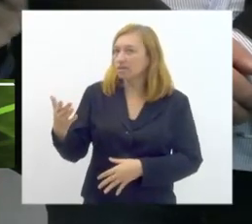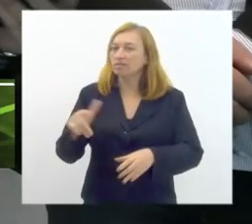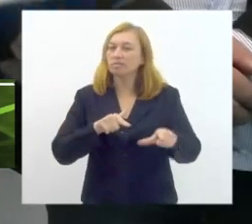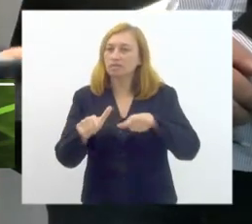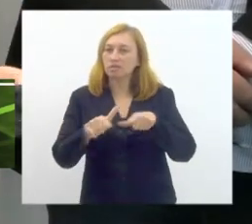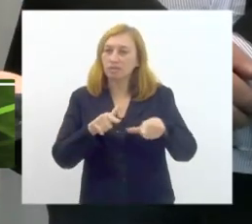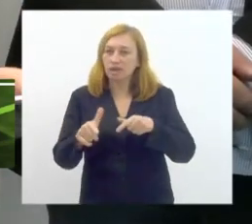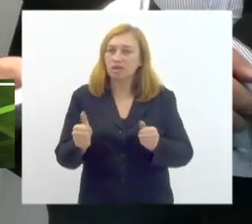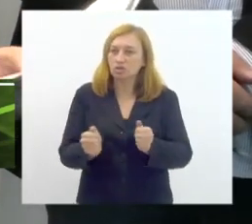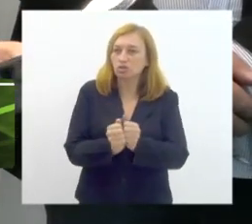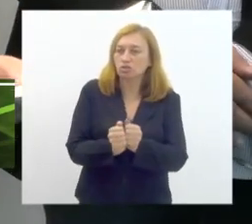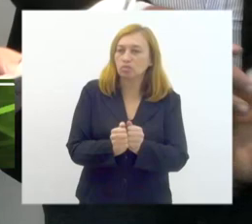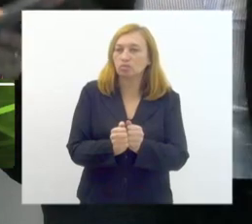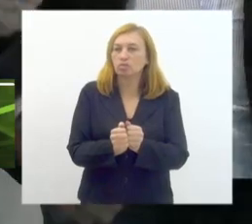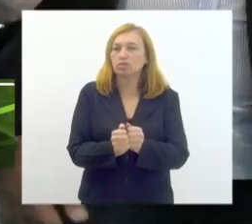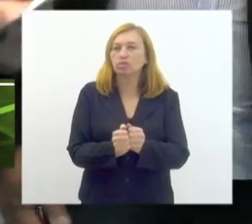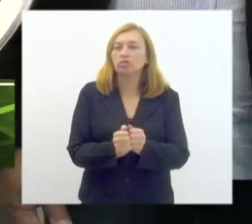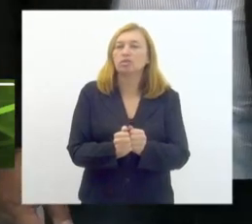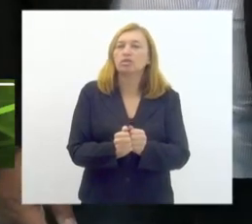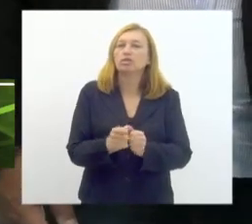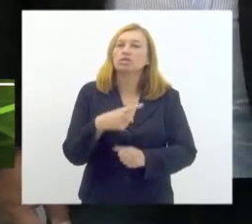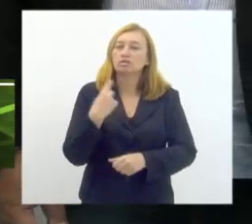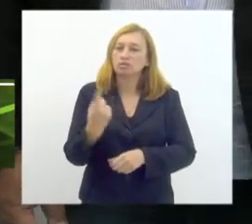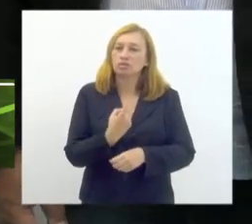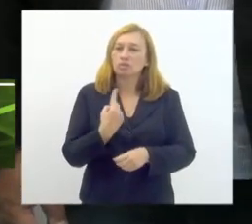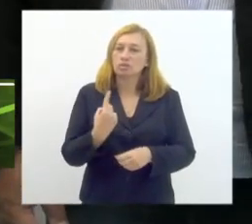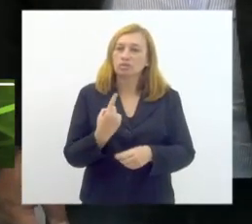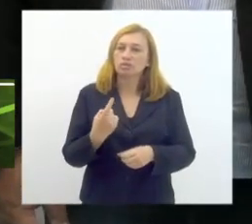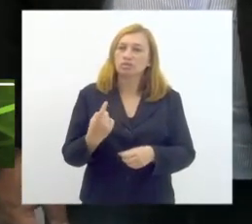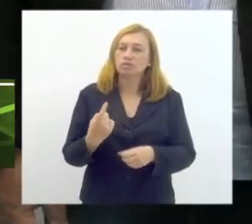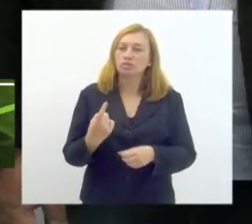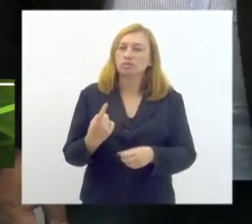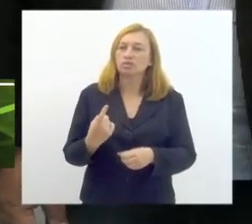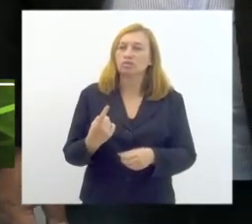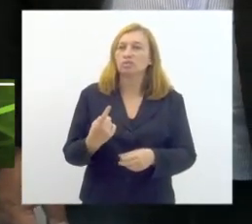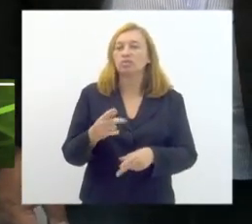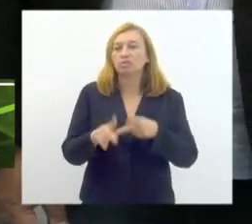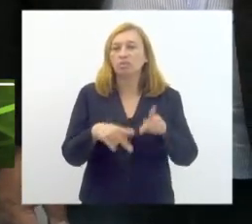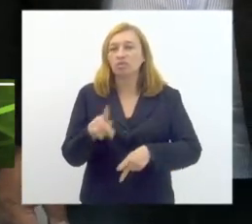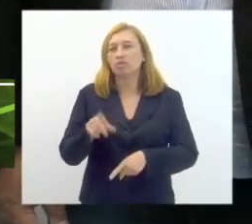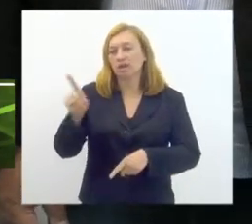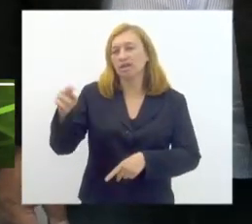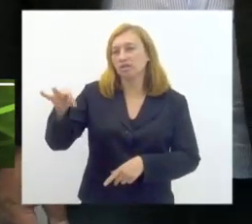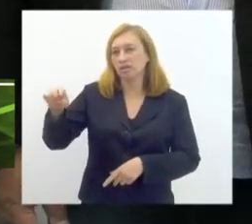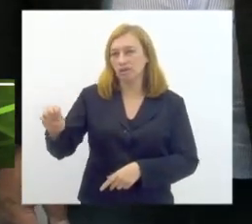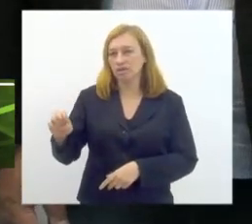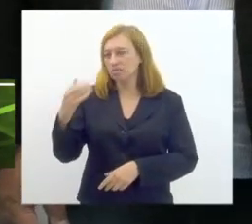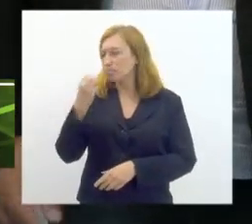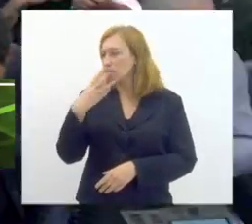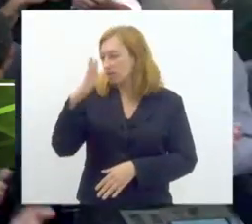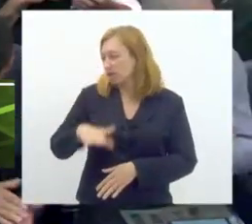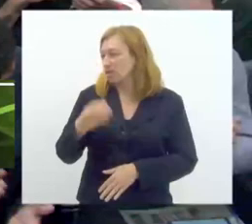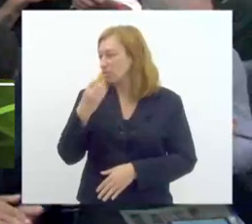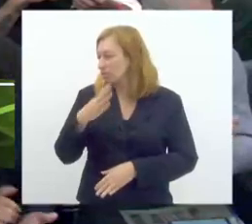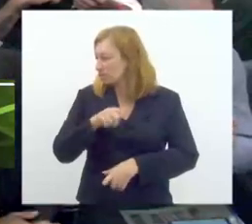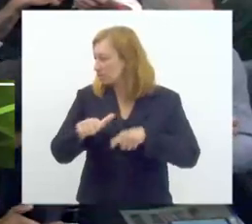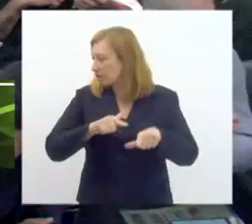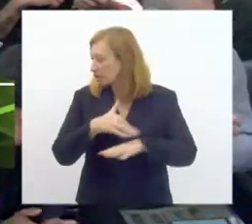trabalhar em prol dos nossos assistidos lá na região noroeste. Uma boa tarde e bom trabalho a